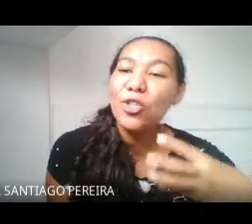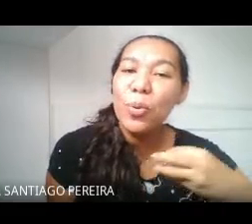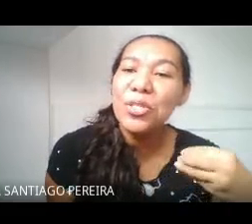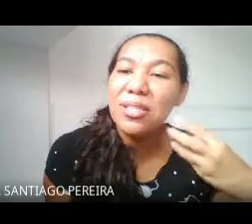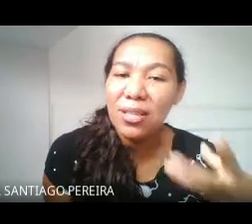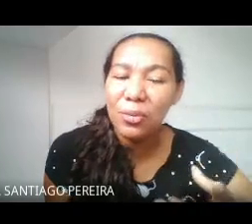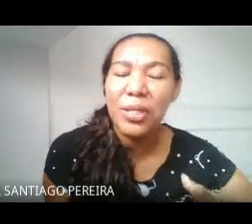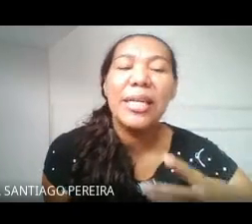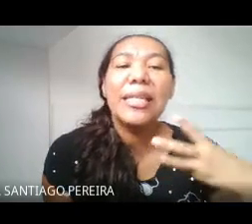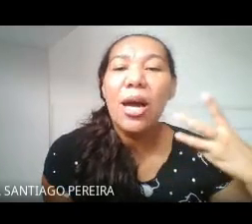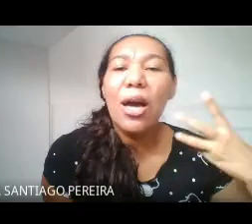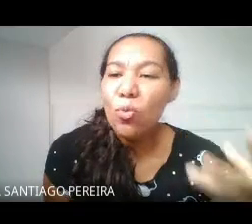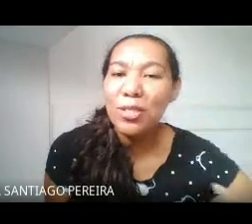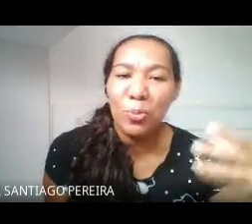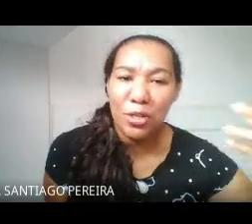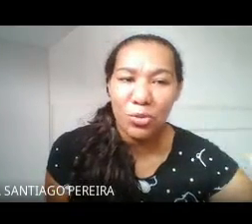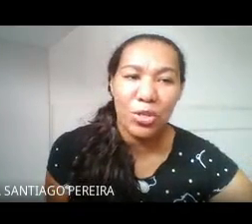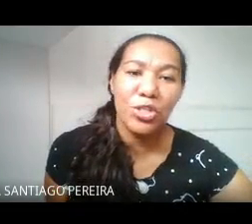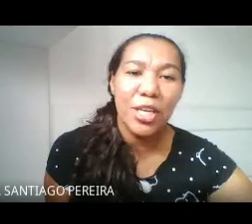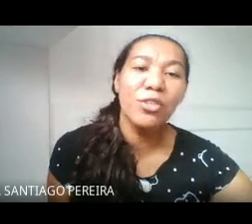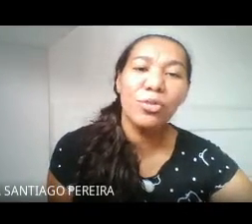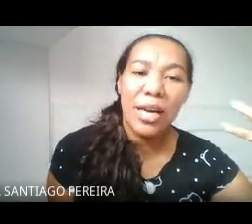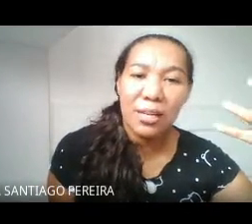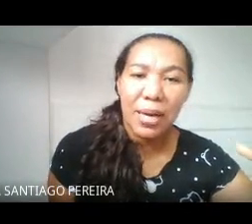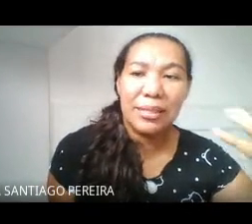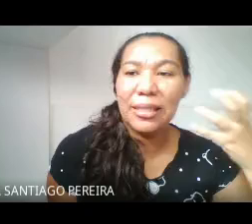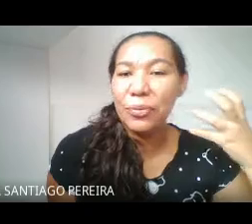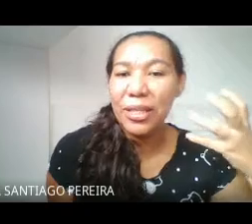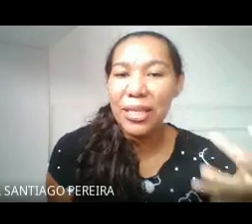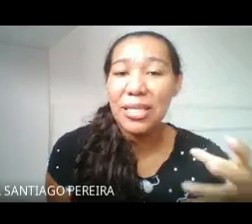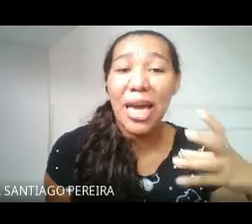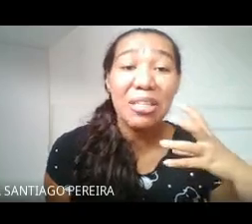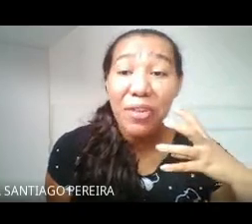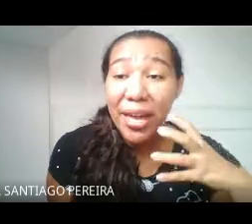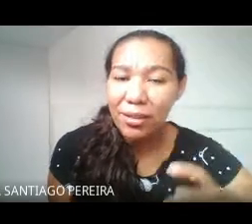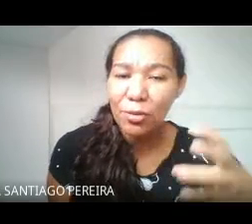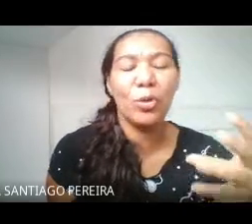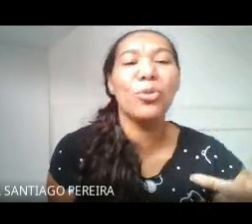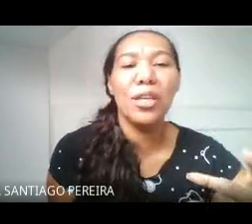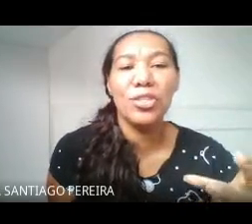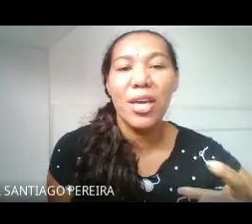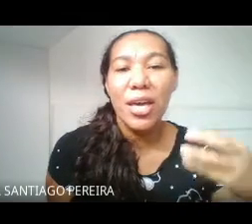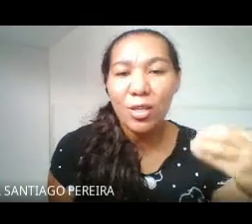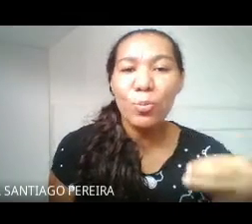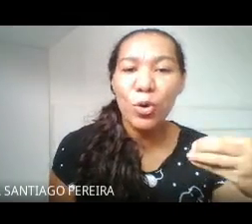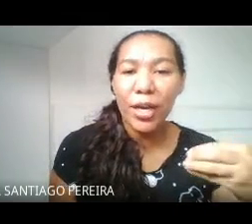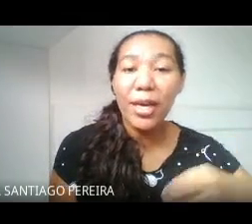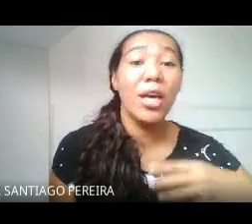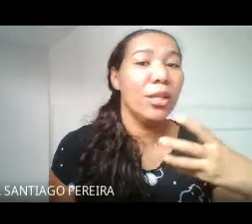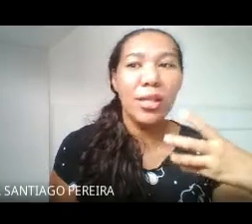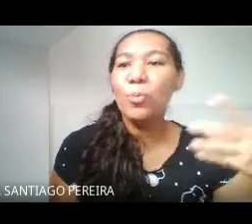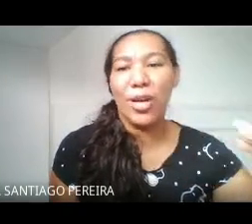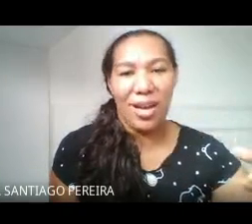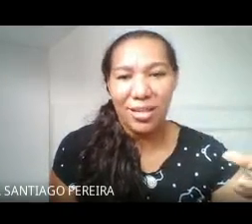a disposição de algumas expressões dentro da gramática da língua inglesa é diferente do português. Isso